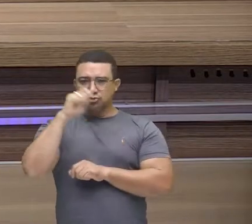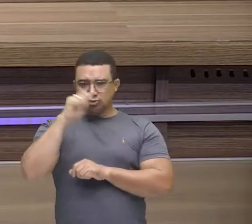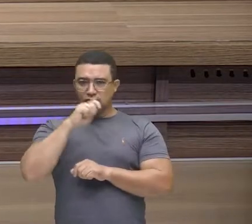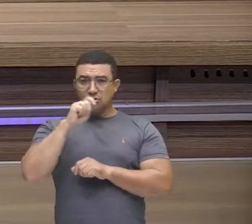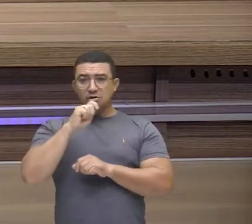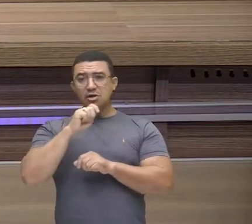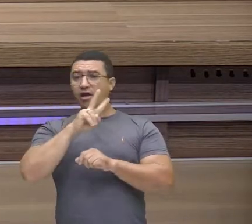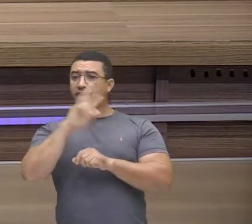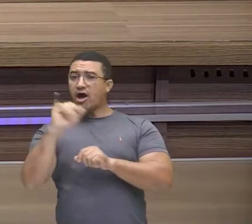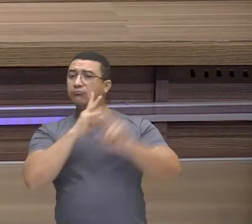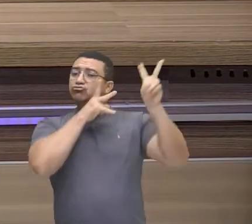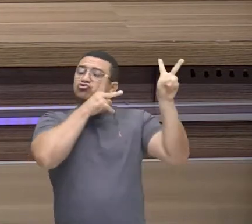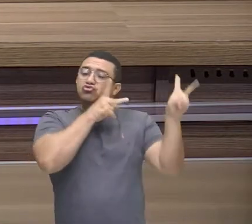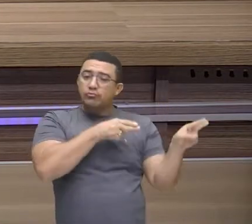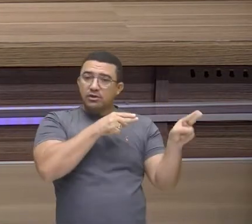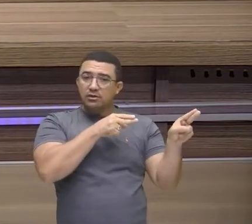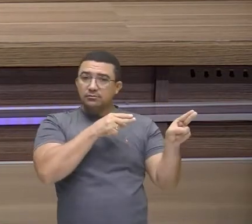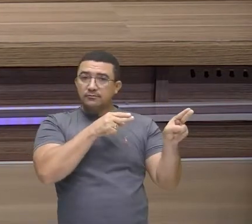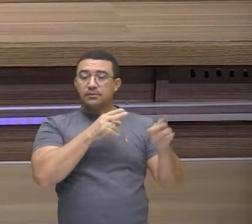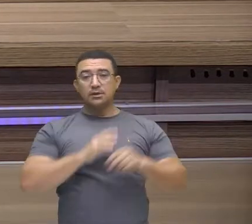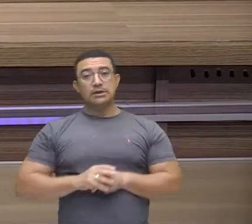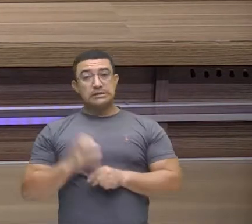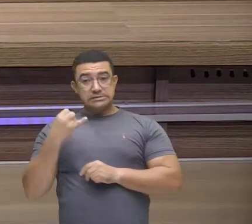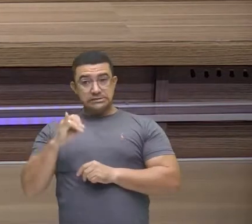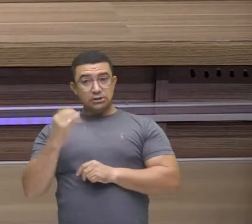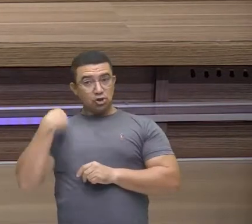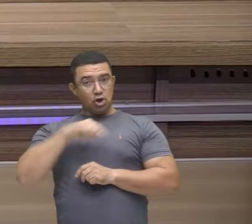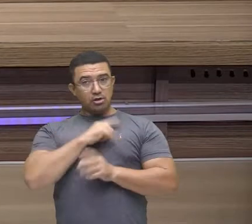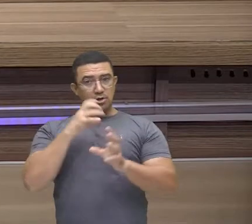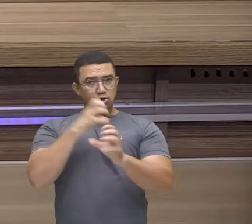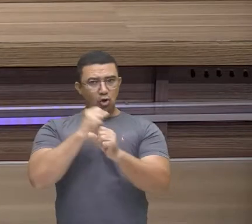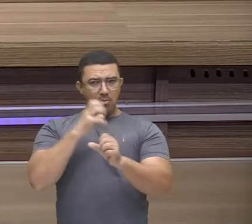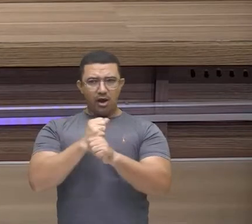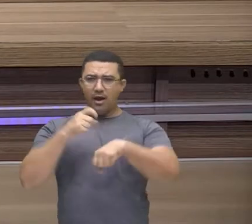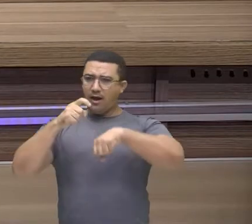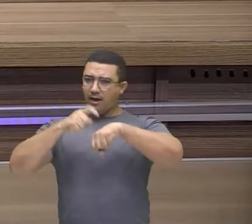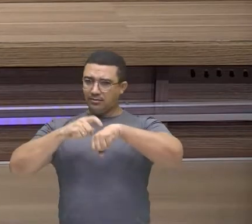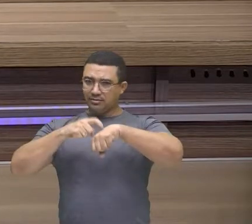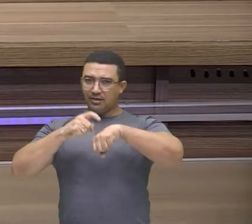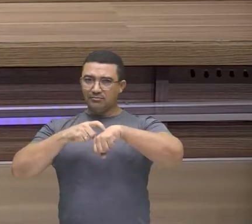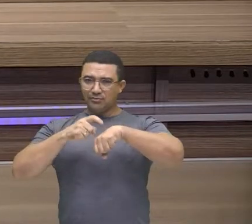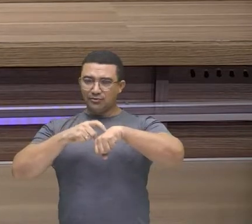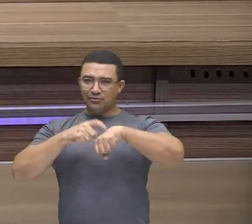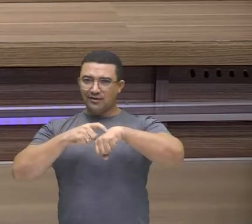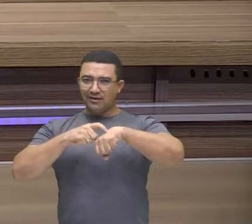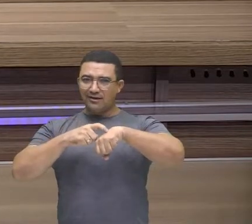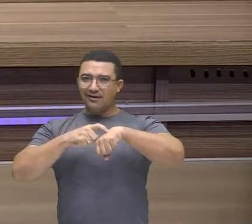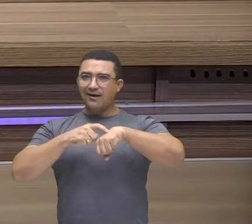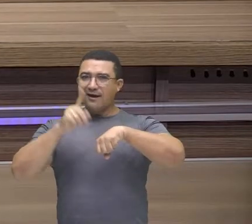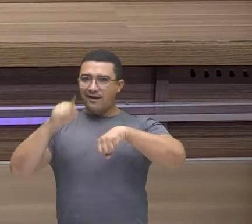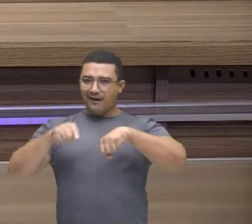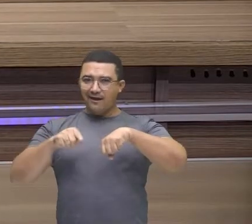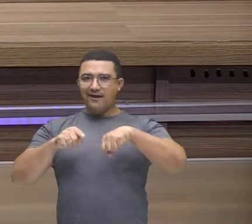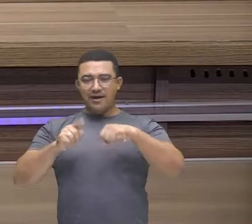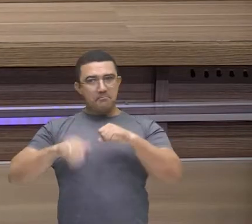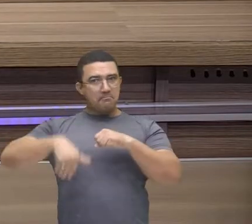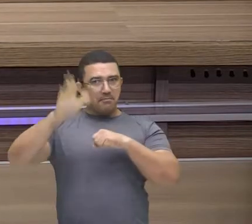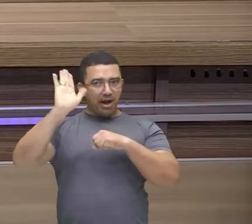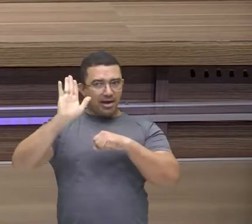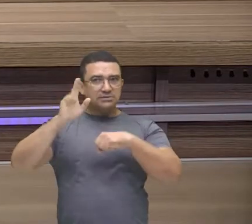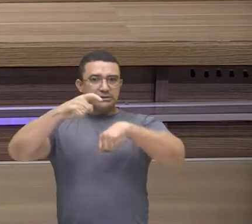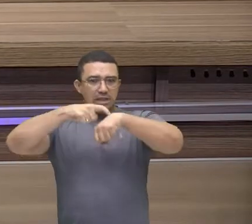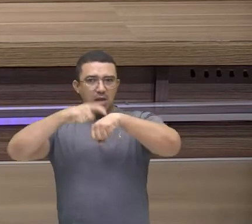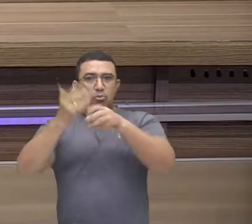dormir. Ou seja, se a gente contar esse tempo vai passar mais tempo na escola do que